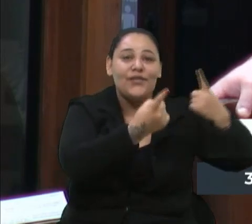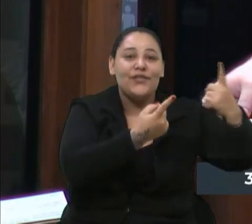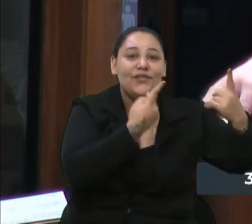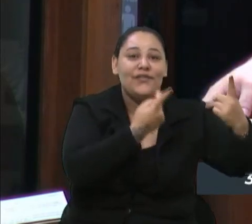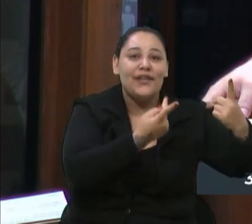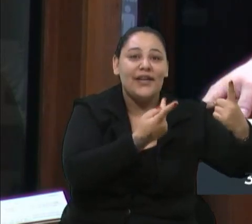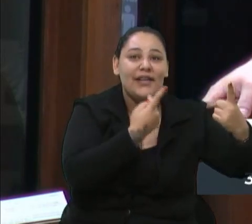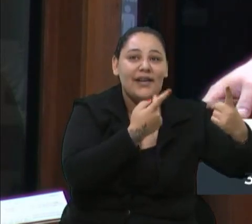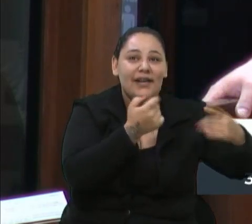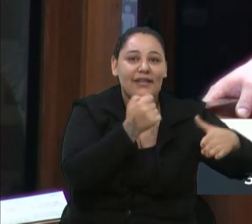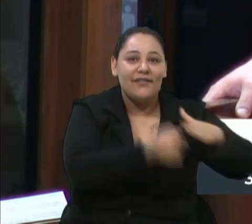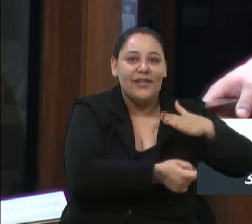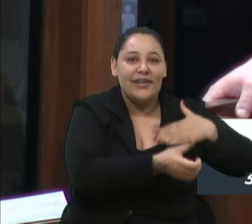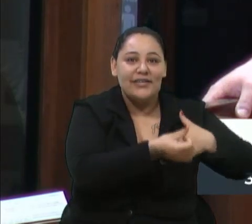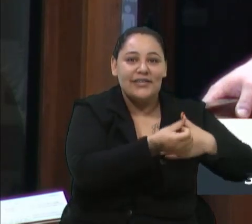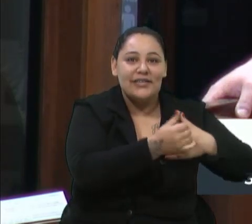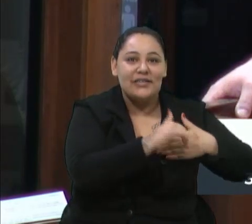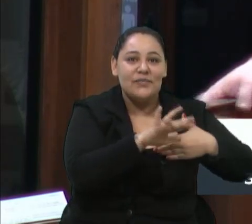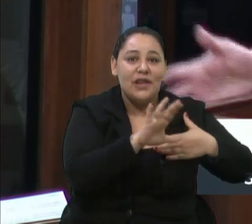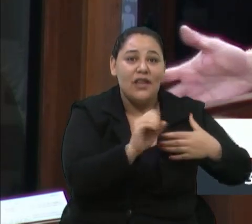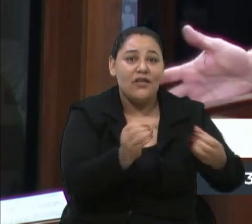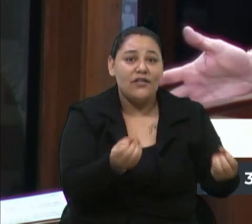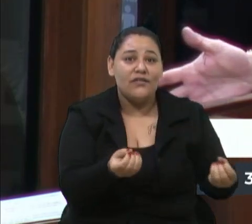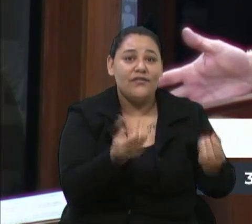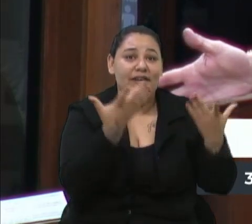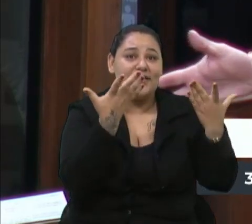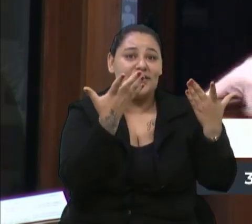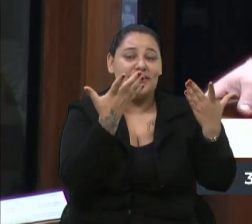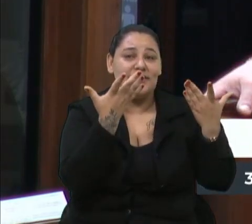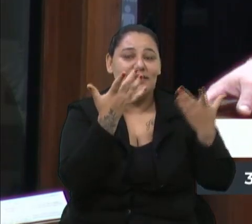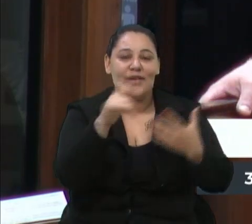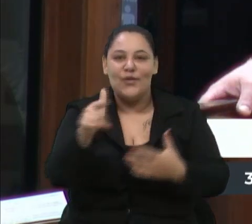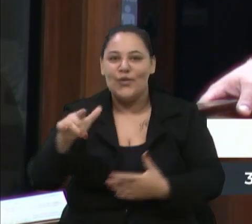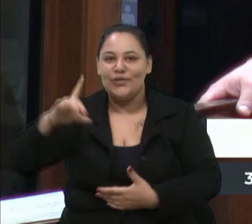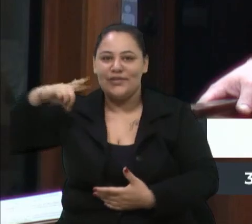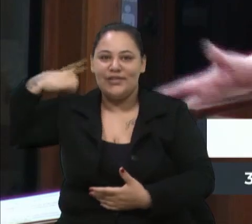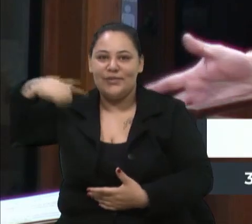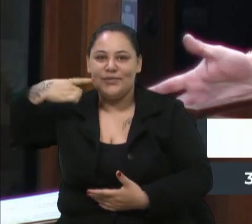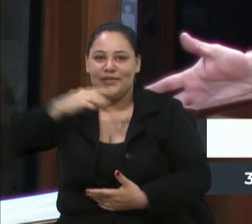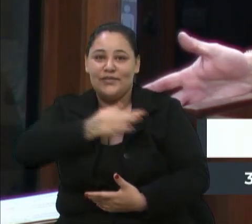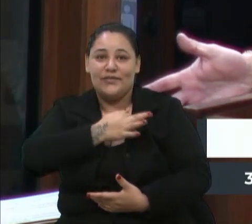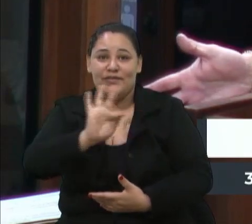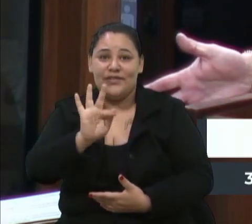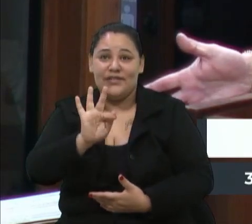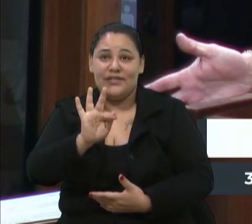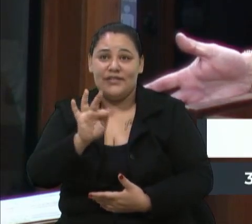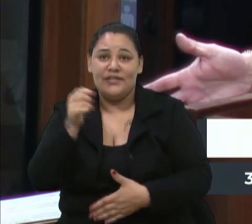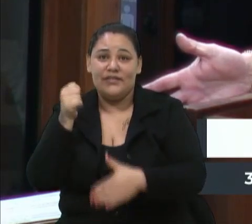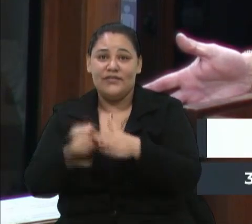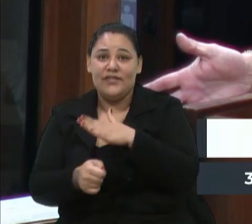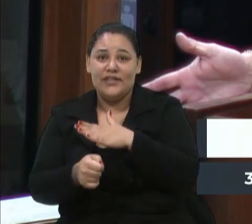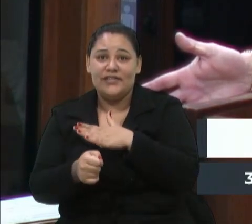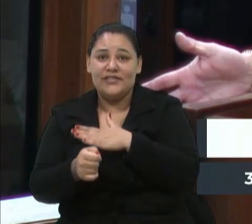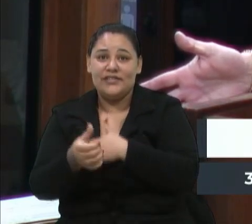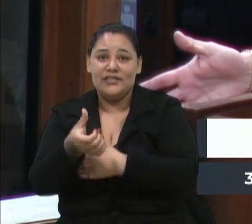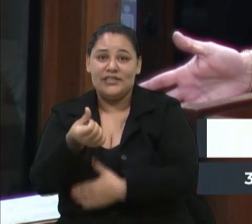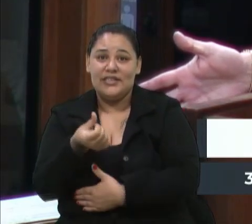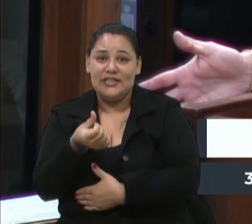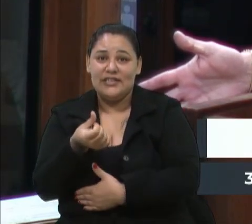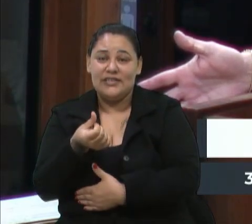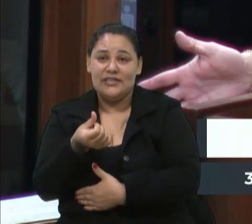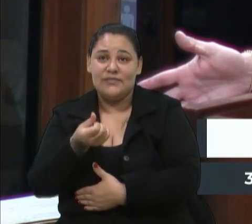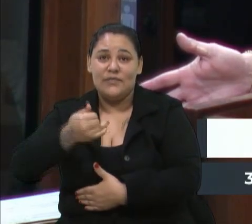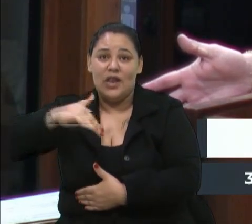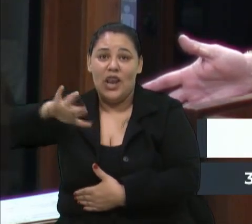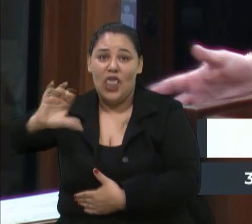que investem 6 milhões em festa, outros deputados federais, Vide Marcon, investem 6 milhões em saúde,